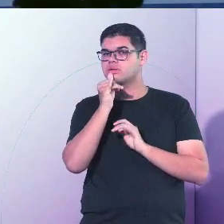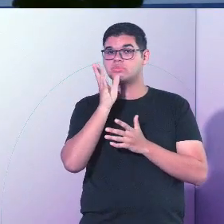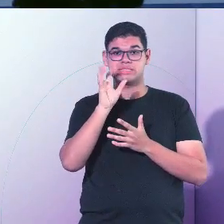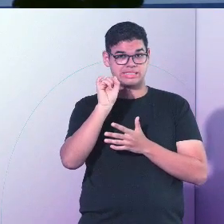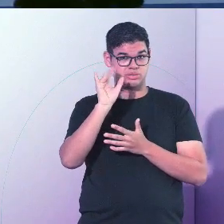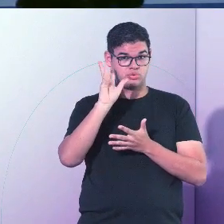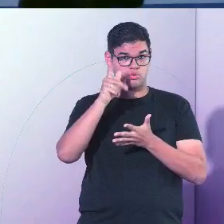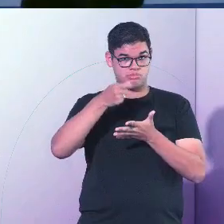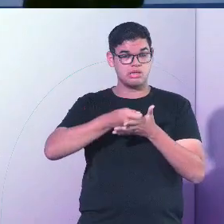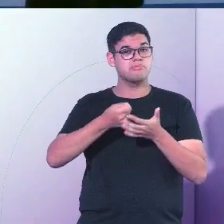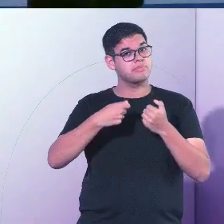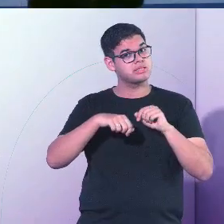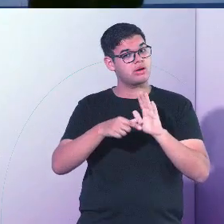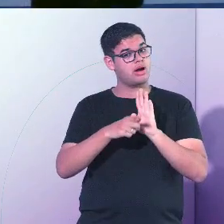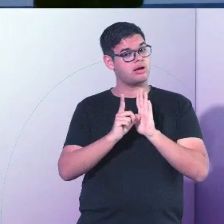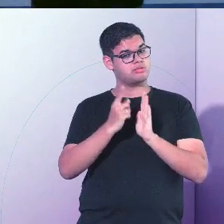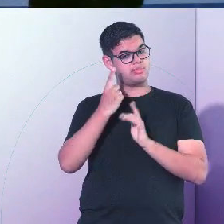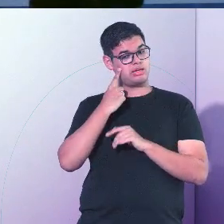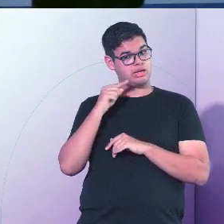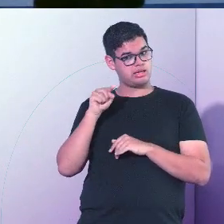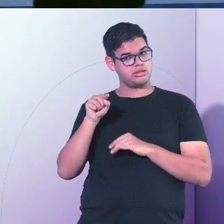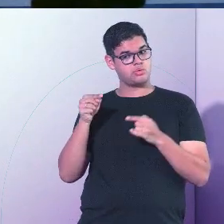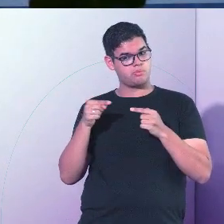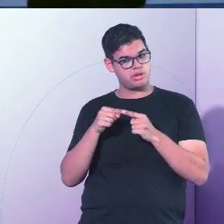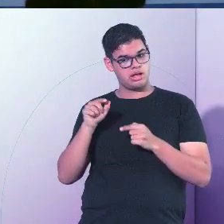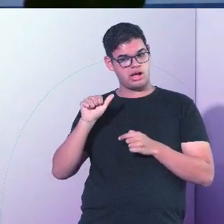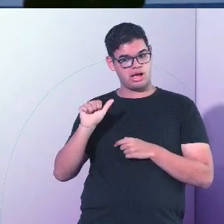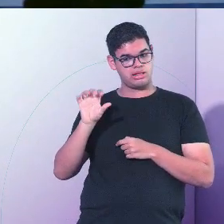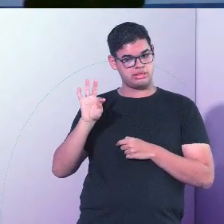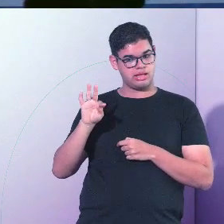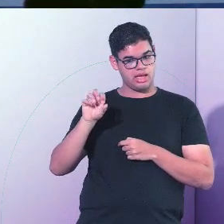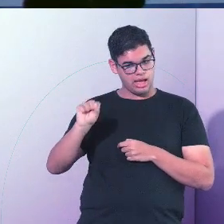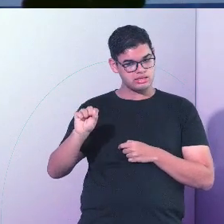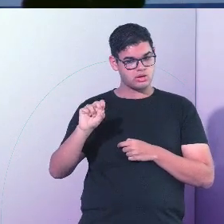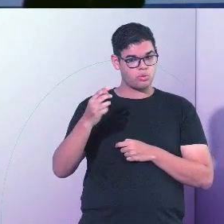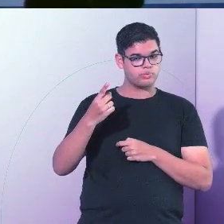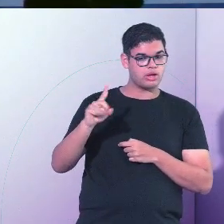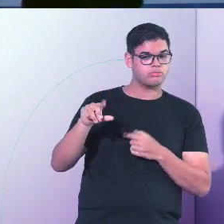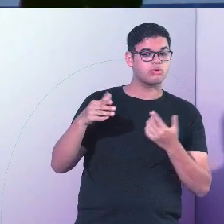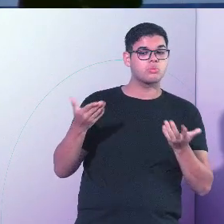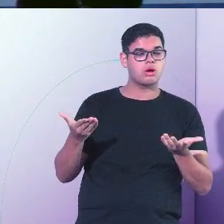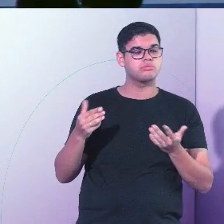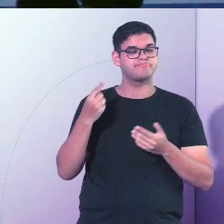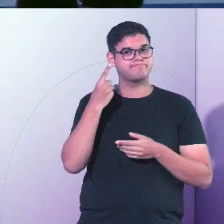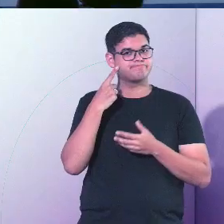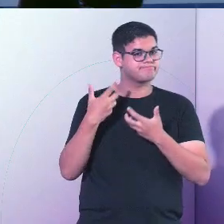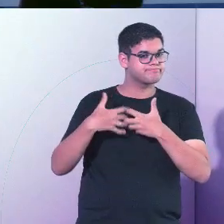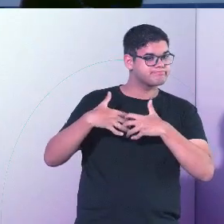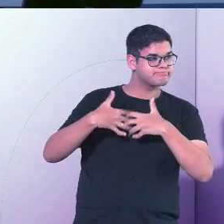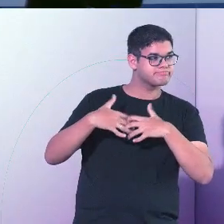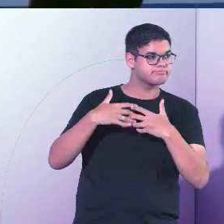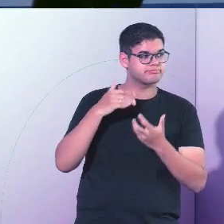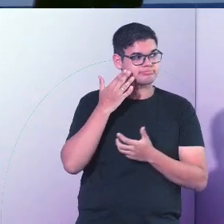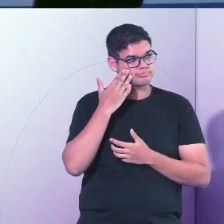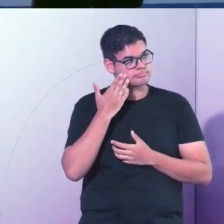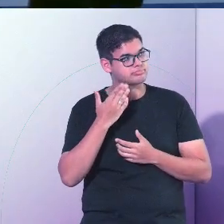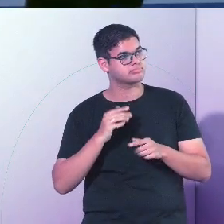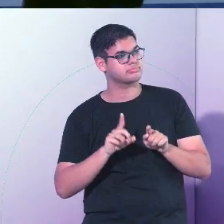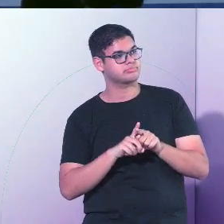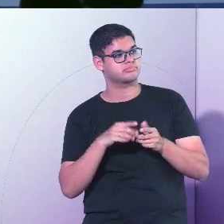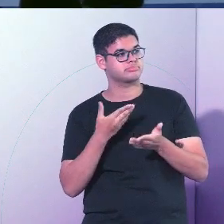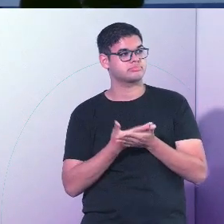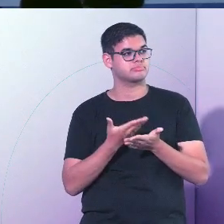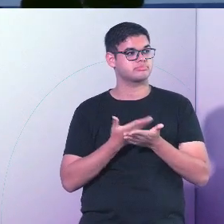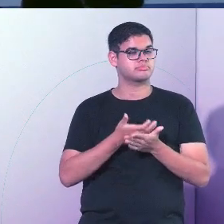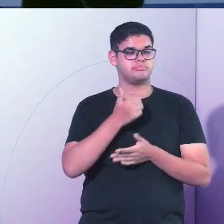em ATS, eu tenho que pensar em usar os dados que eu tenho disponíveis vindos de publicações científicas, estudos clínicos e